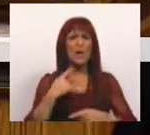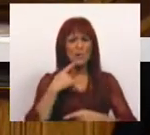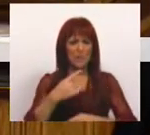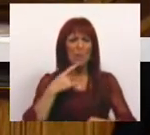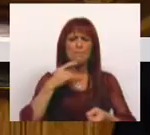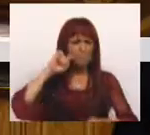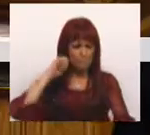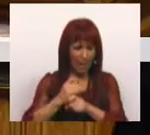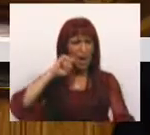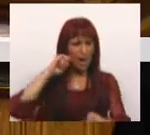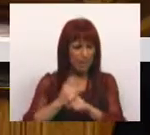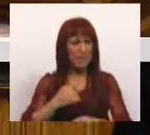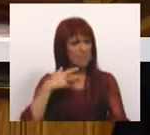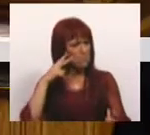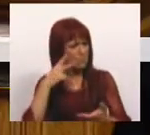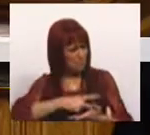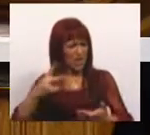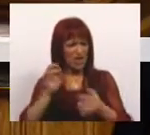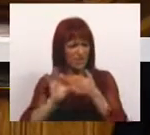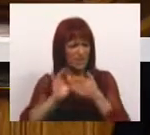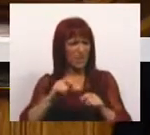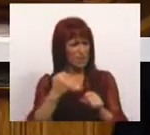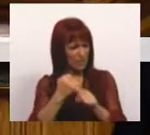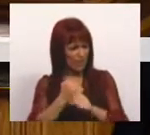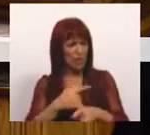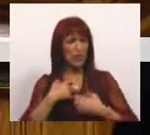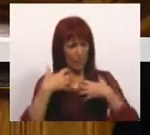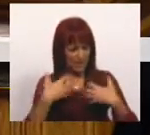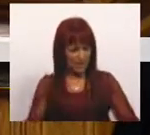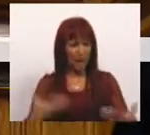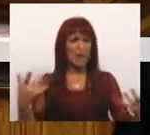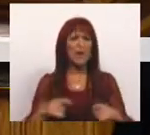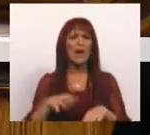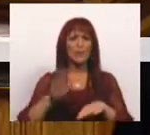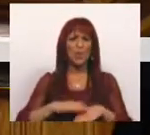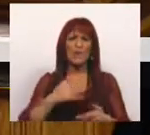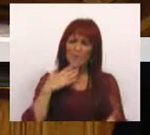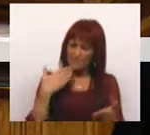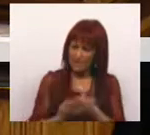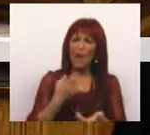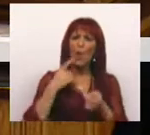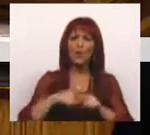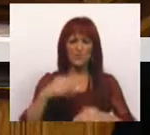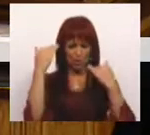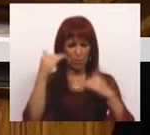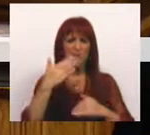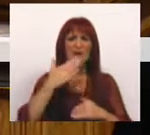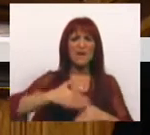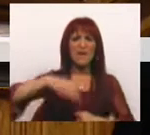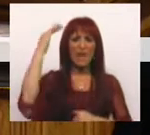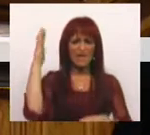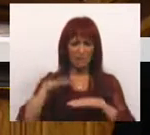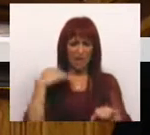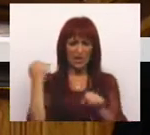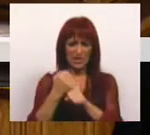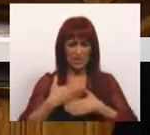vindo a reivindicar o reconhecimento da especificidade deste trabalho e o seu desgaste e, deste modo, a reposição do limite da idade para o